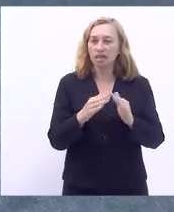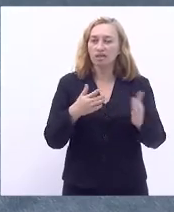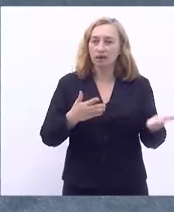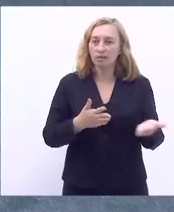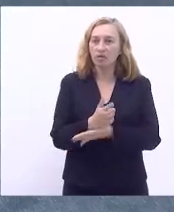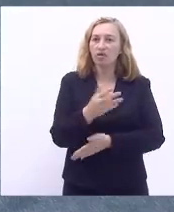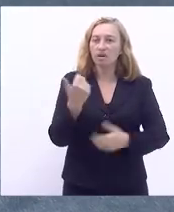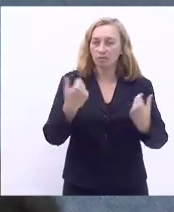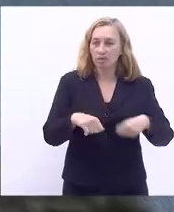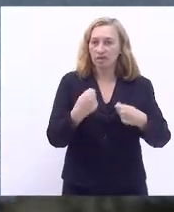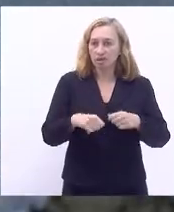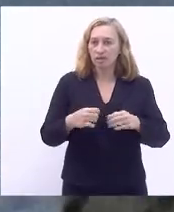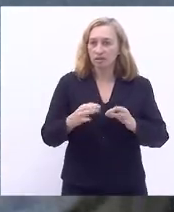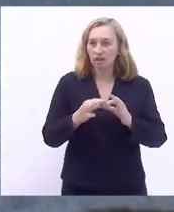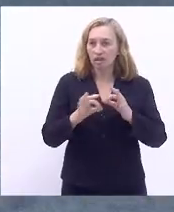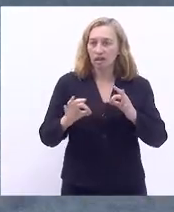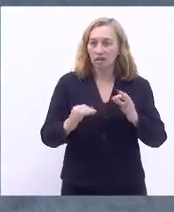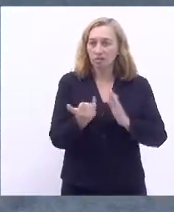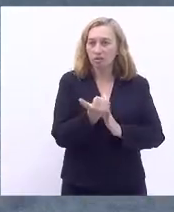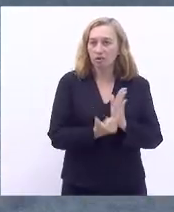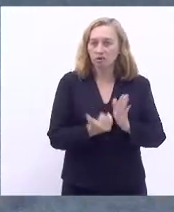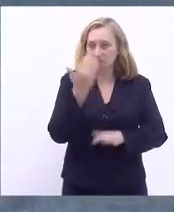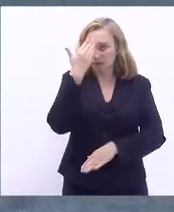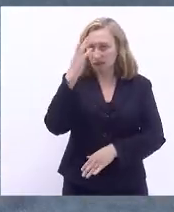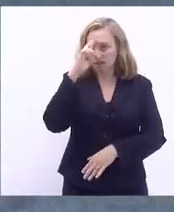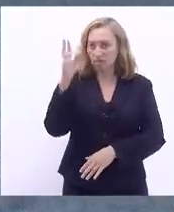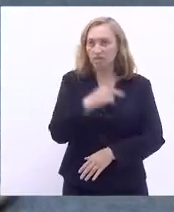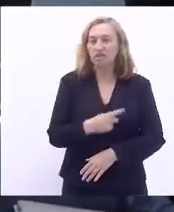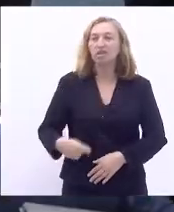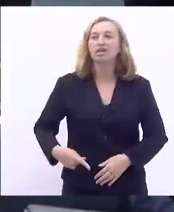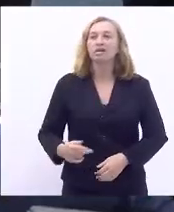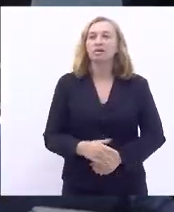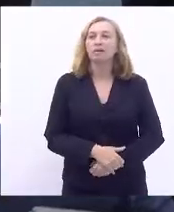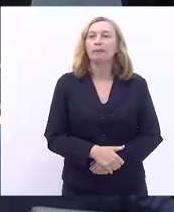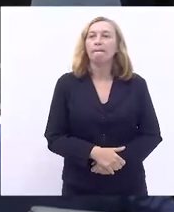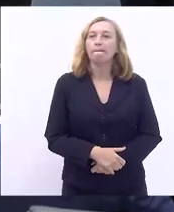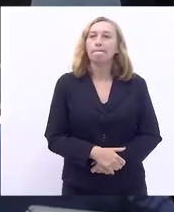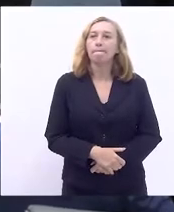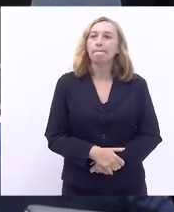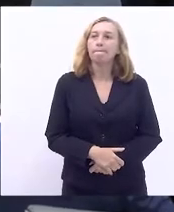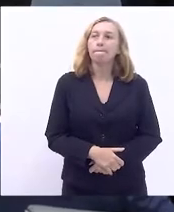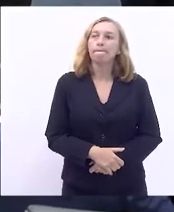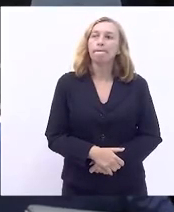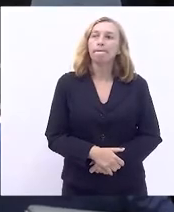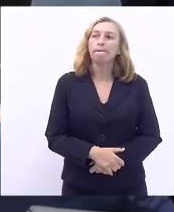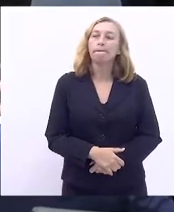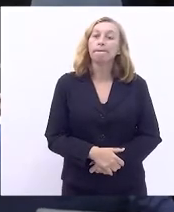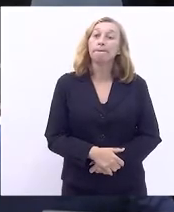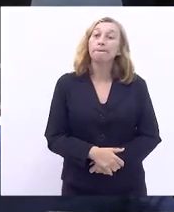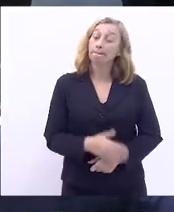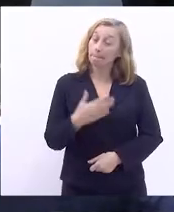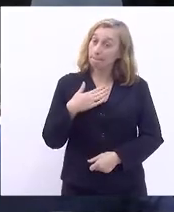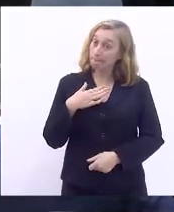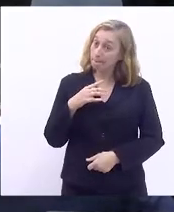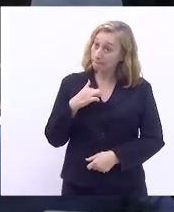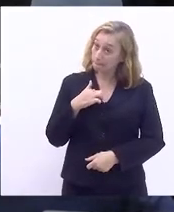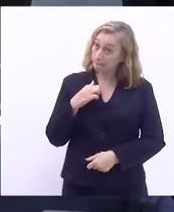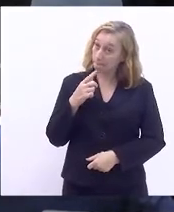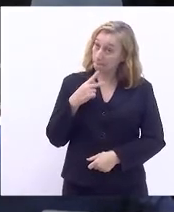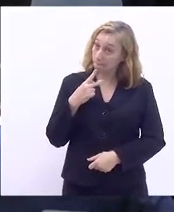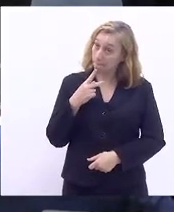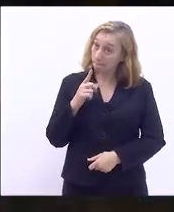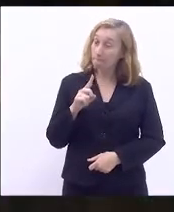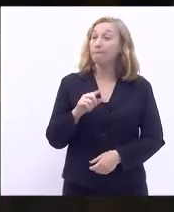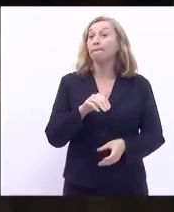que ao longo dos anos aumentou muito o imposto. Obrigado, presidente. Eu não vou entrar nesse mérito, porque se